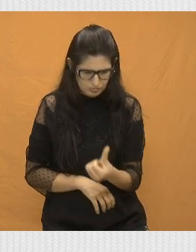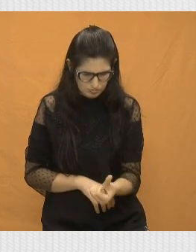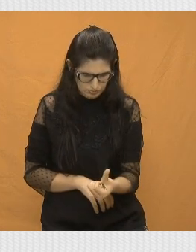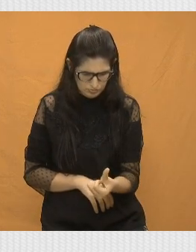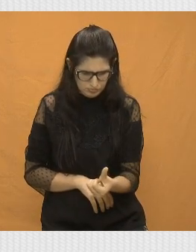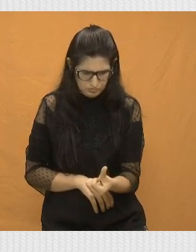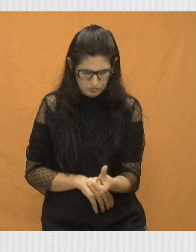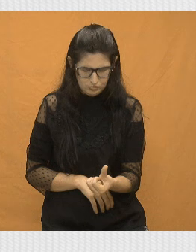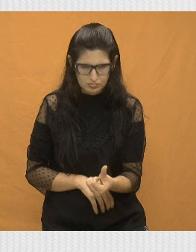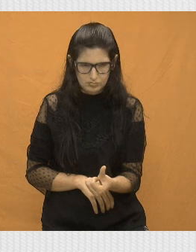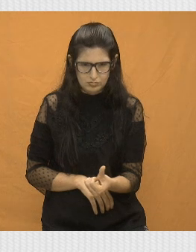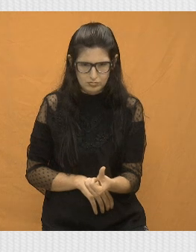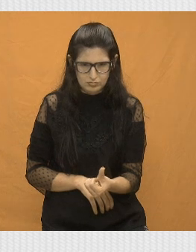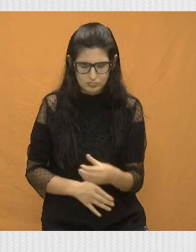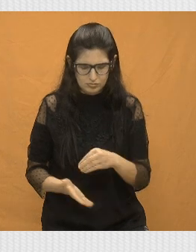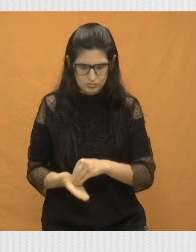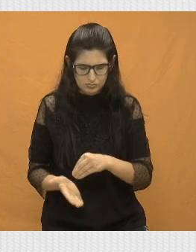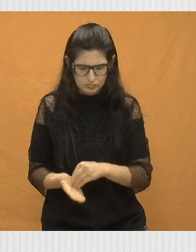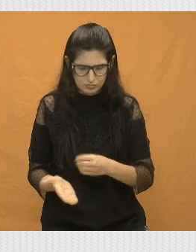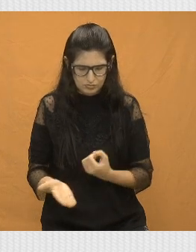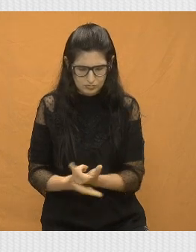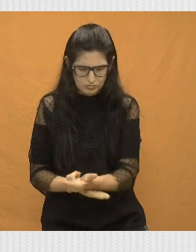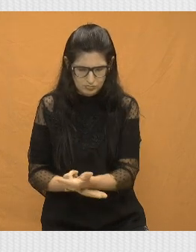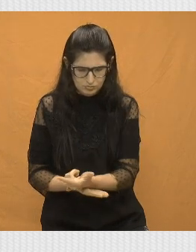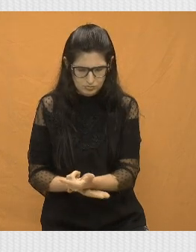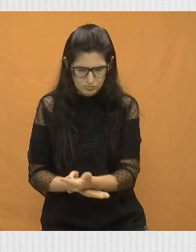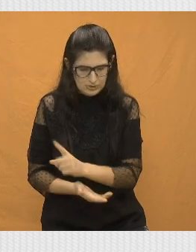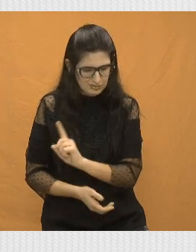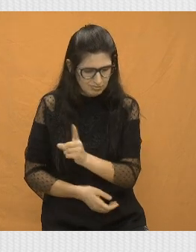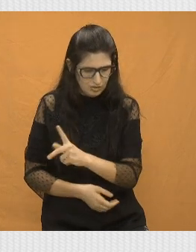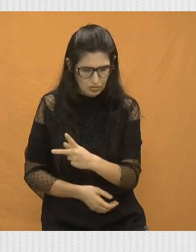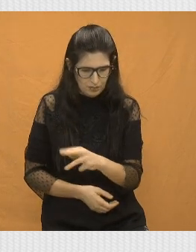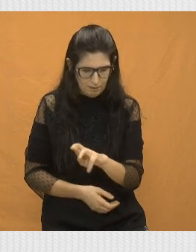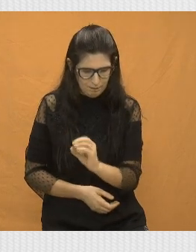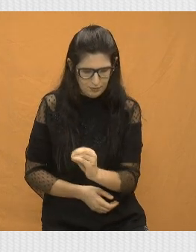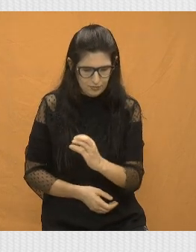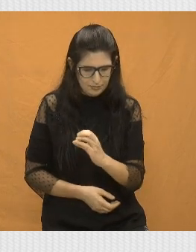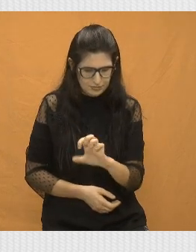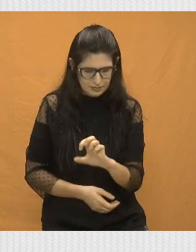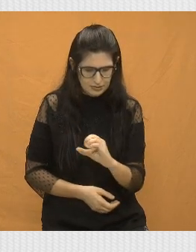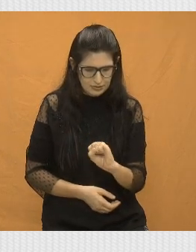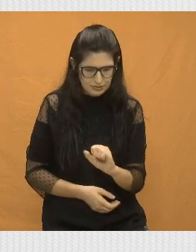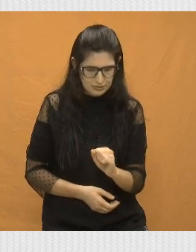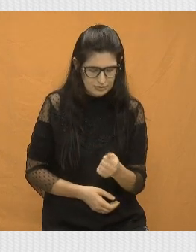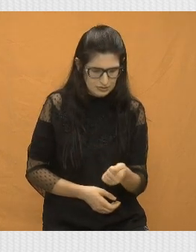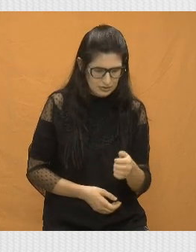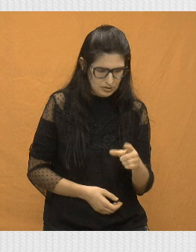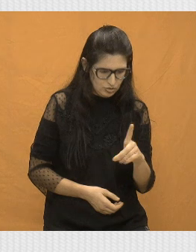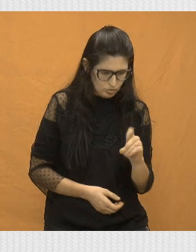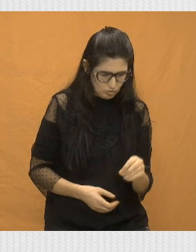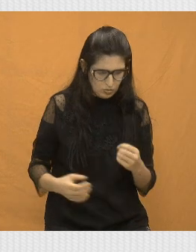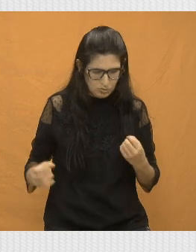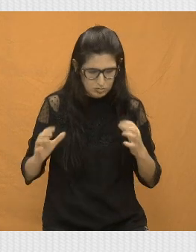24.249.986. O resto a pagar não processado, o montante pago foi de